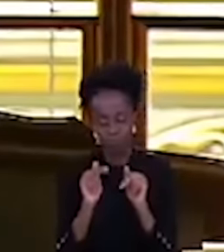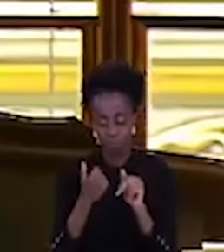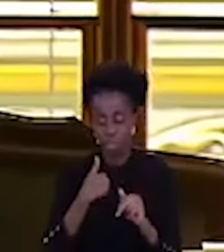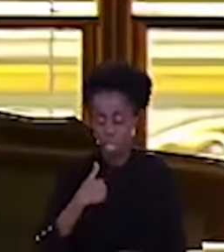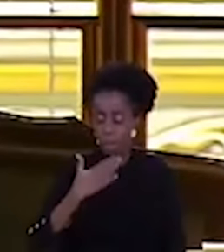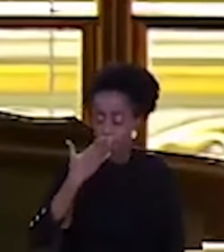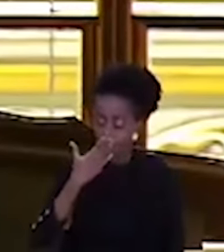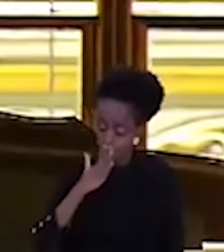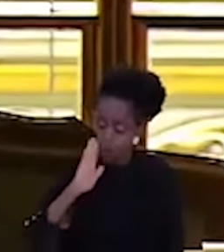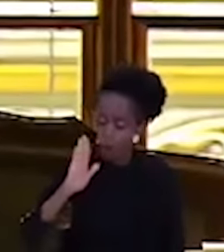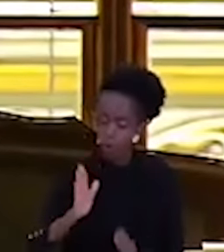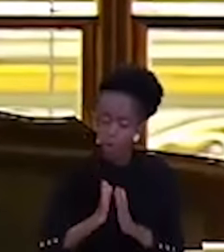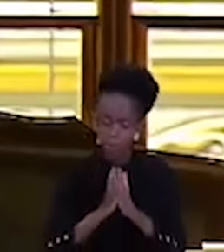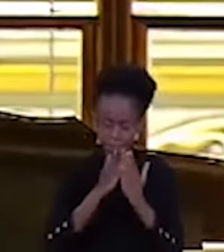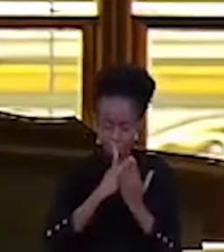Prometo meditar,